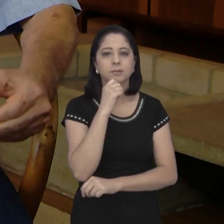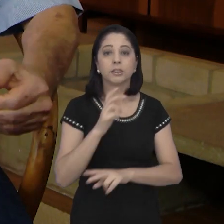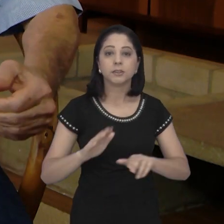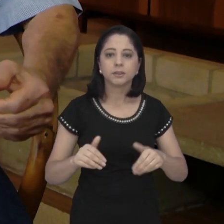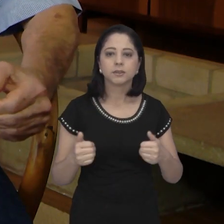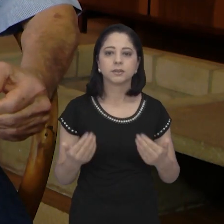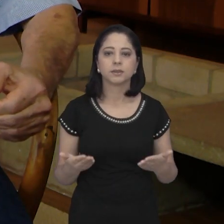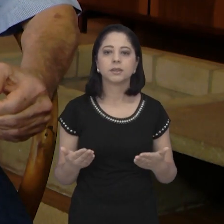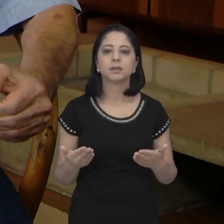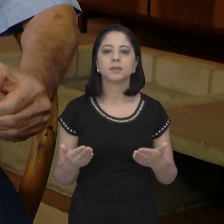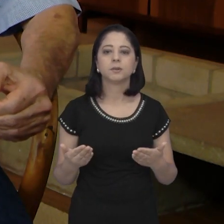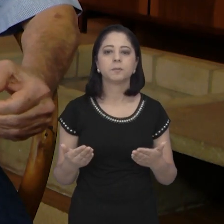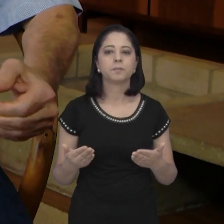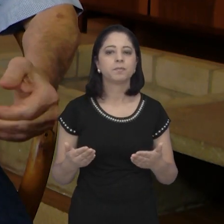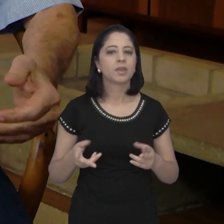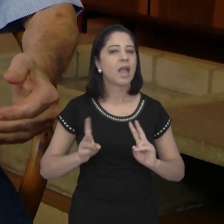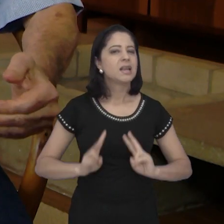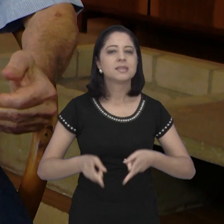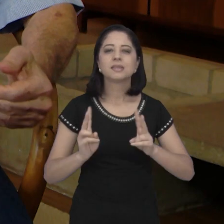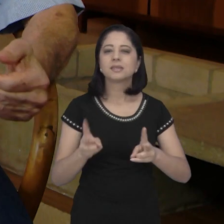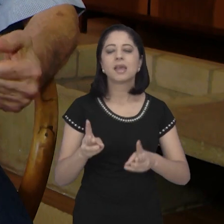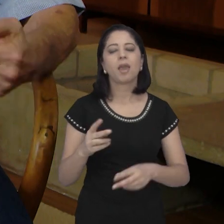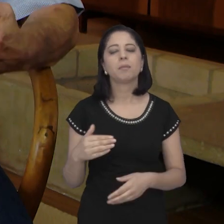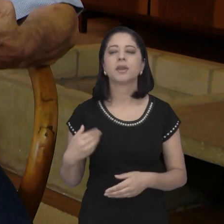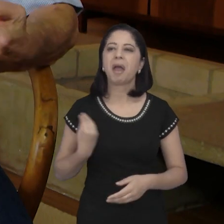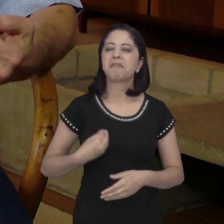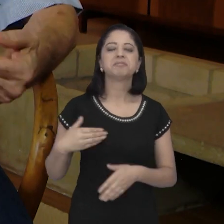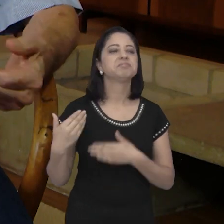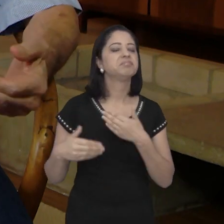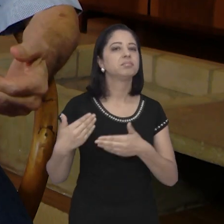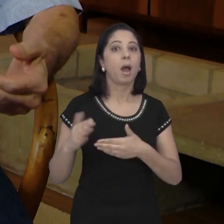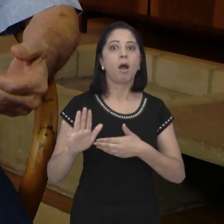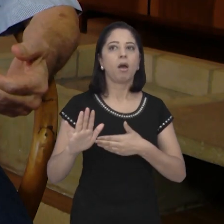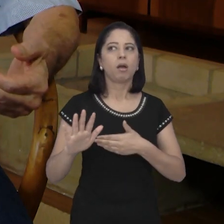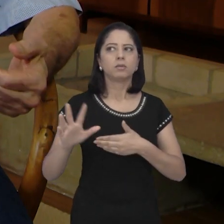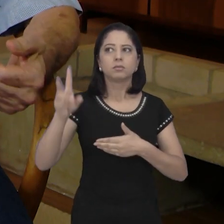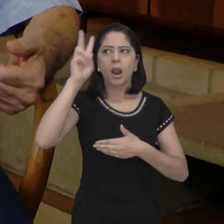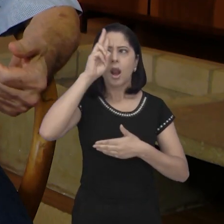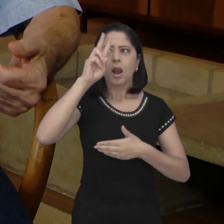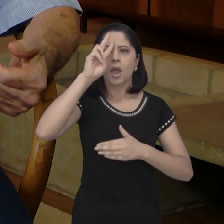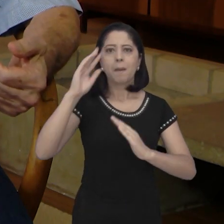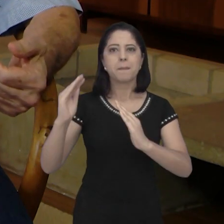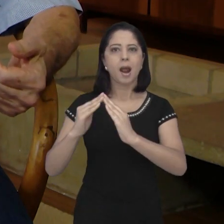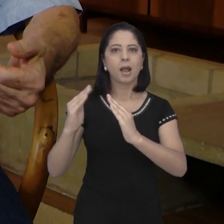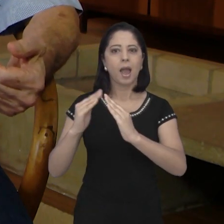que contratou esse projeto, e eu só vim conhecer